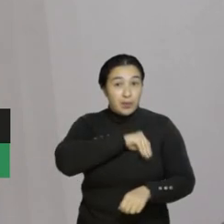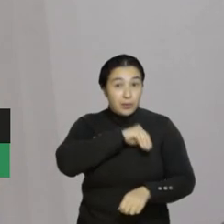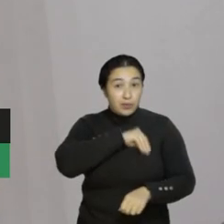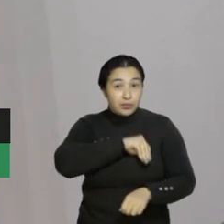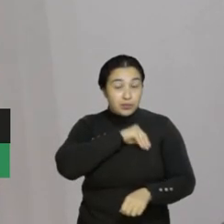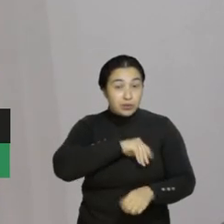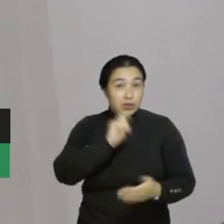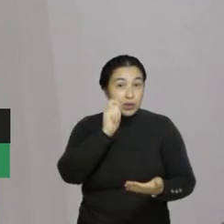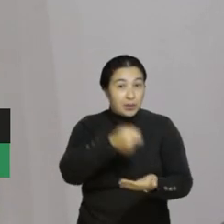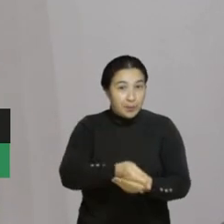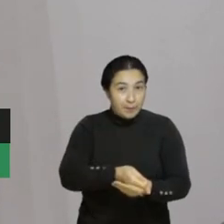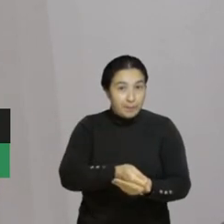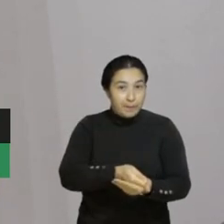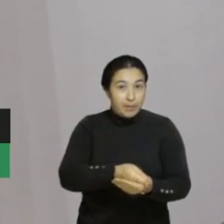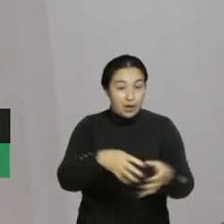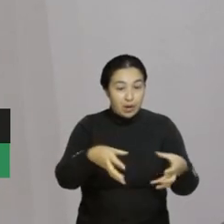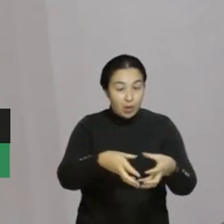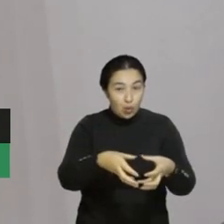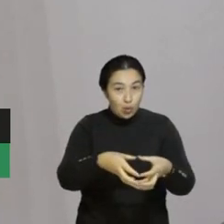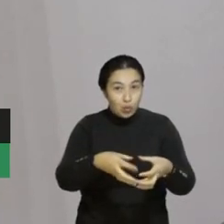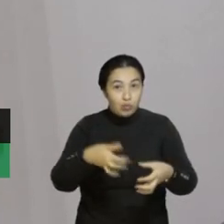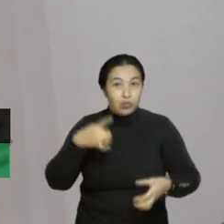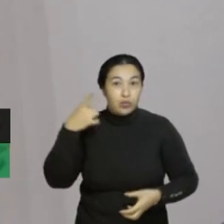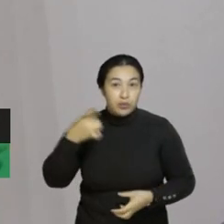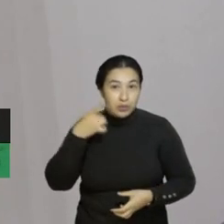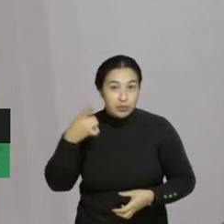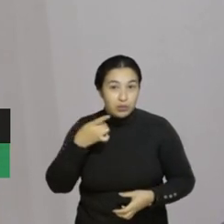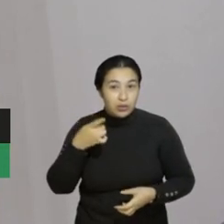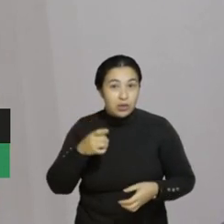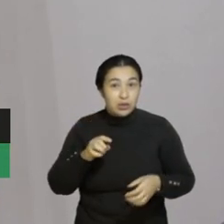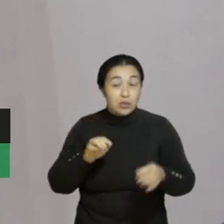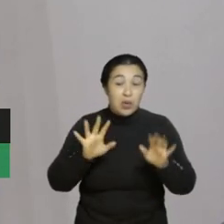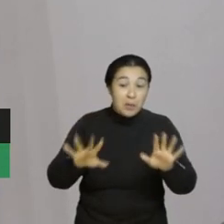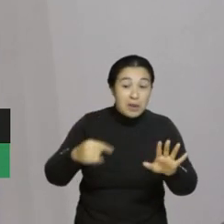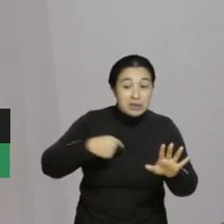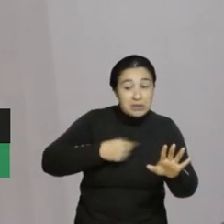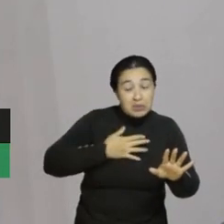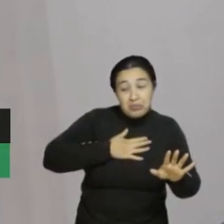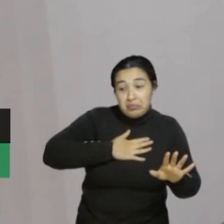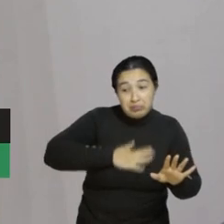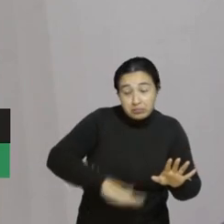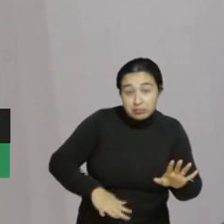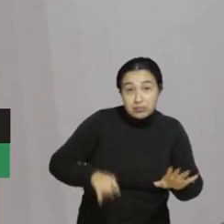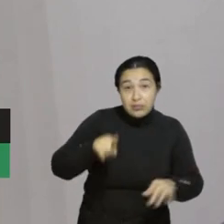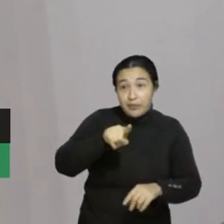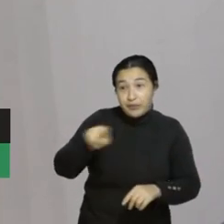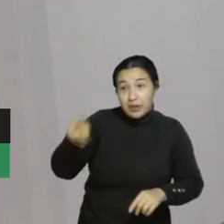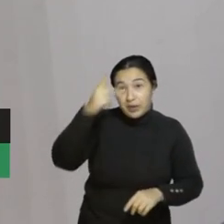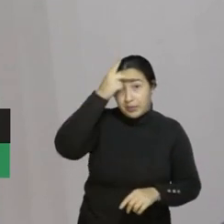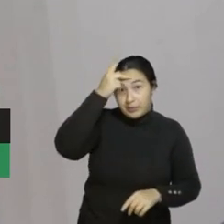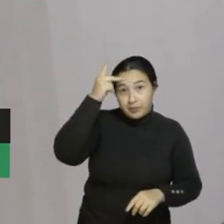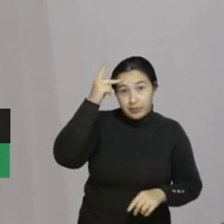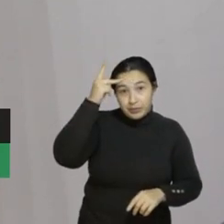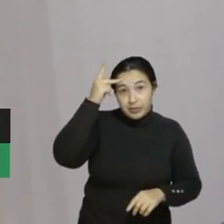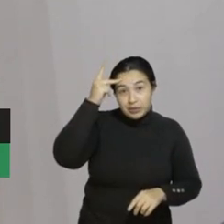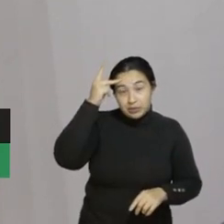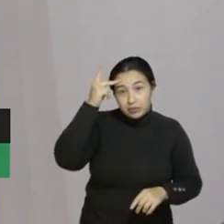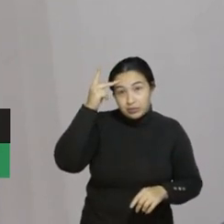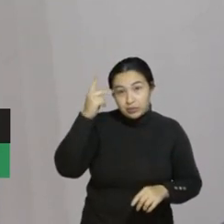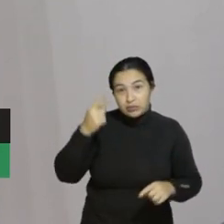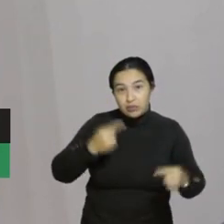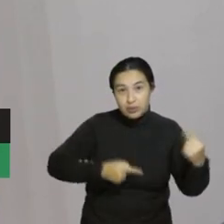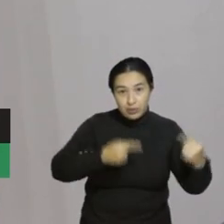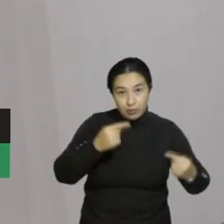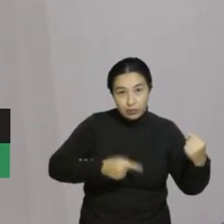de parlamentares. Isso significa que, mesmo que eu não goste de um determinado parlamentar, o meu imposto vai para pagar o salário dele. E,